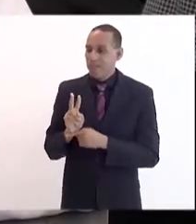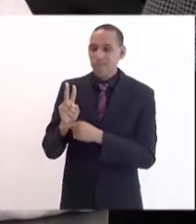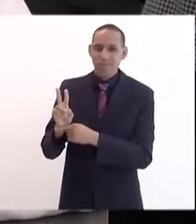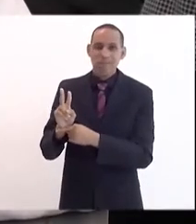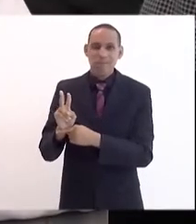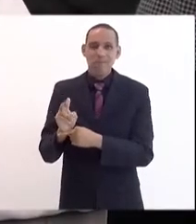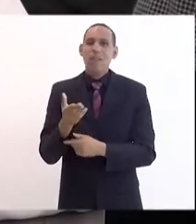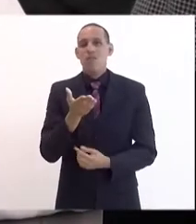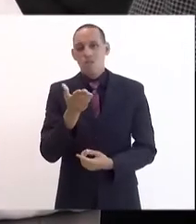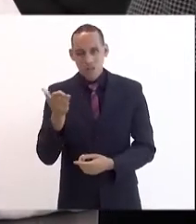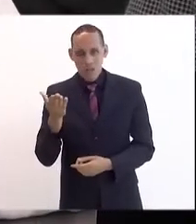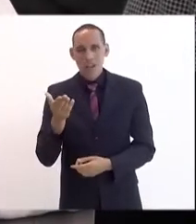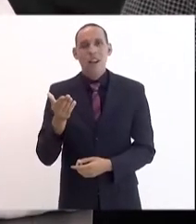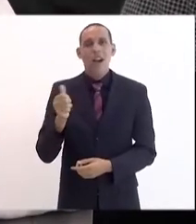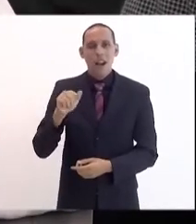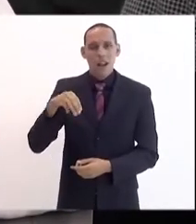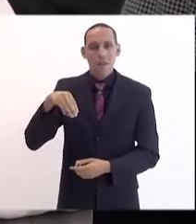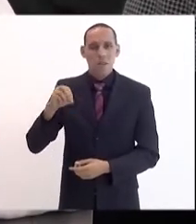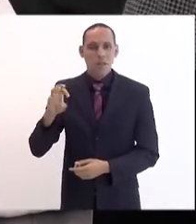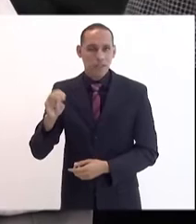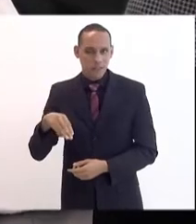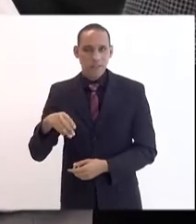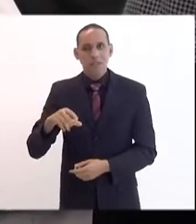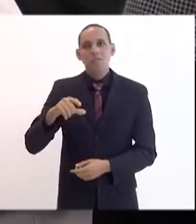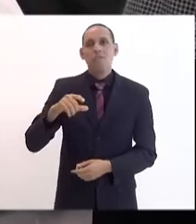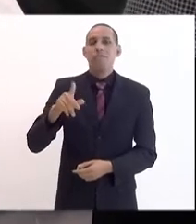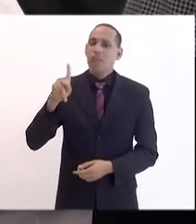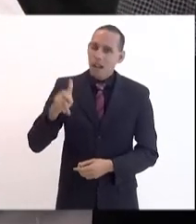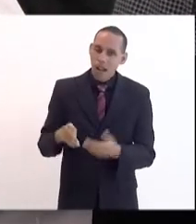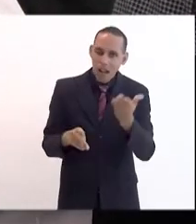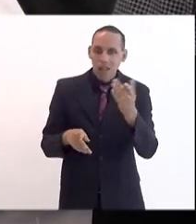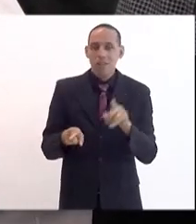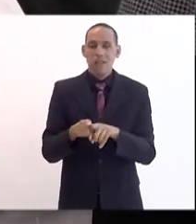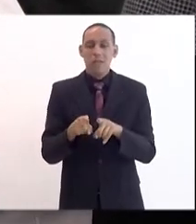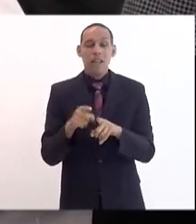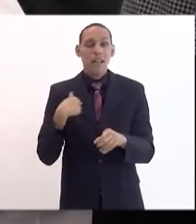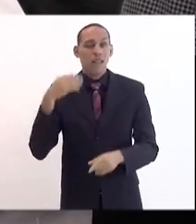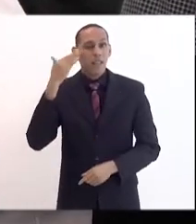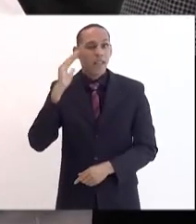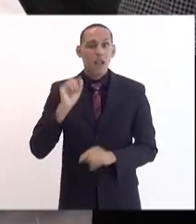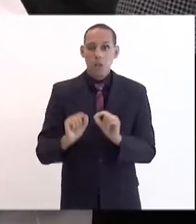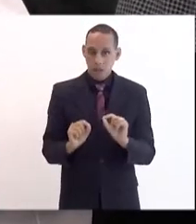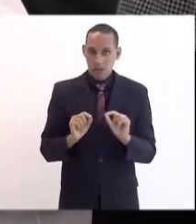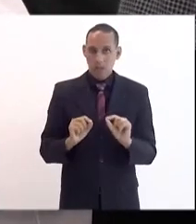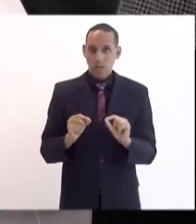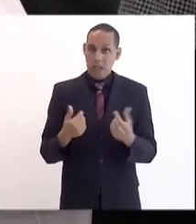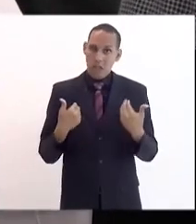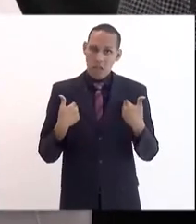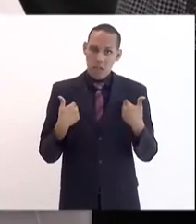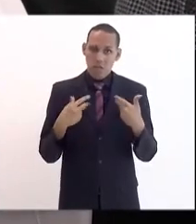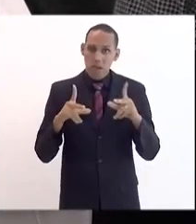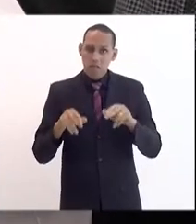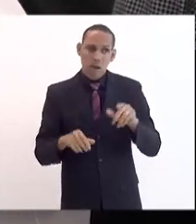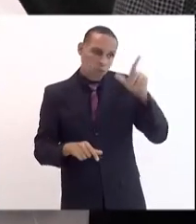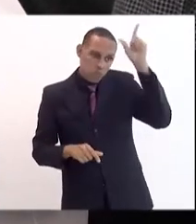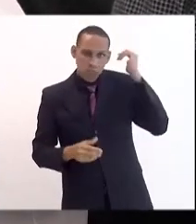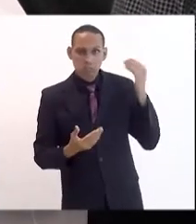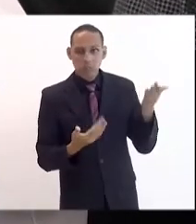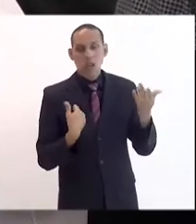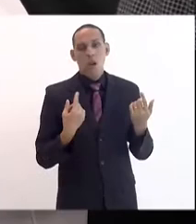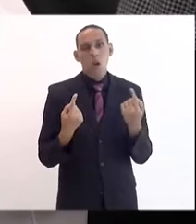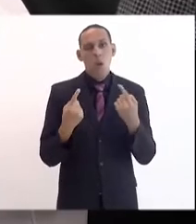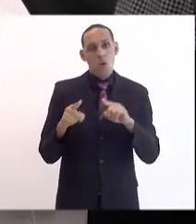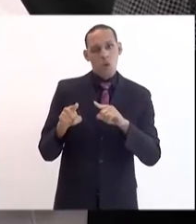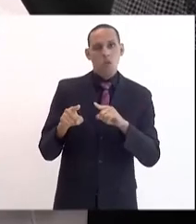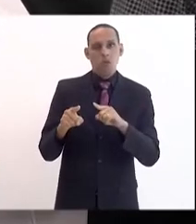acompanhada pelos deputados Amorim e pelo presidente. Eu entendo, eu, como Luiz Paulo, sou contrário às emendas, mas